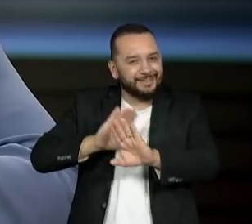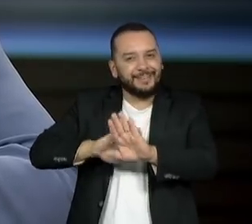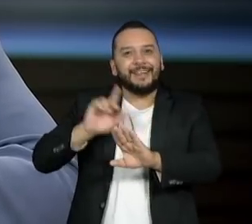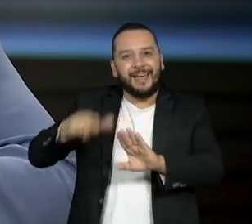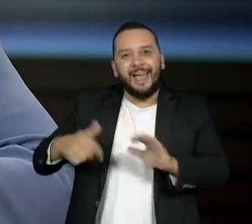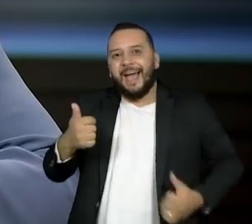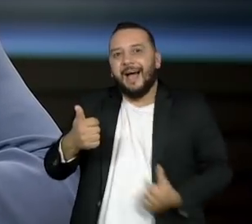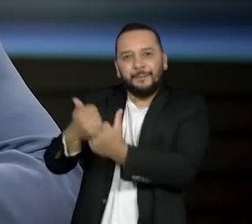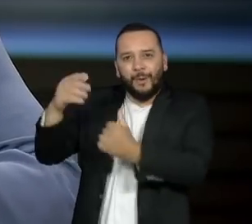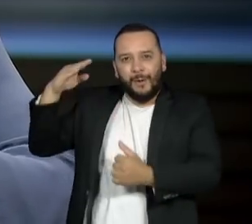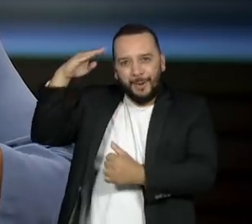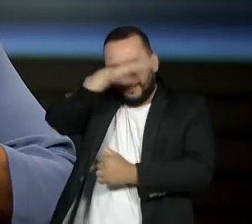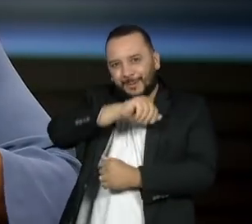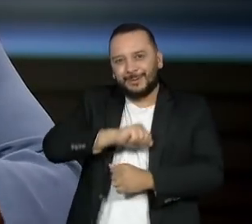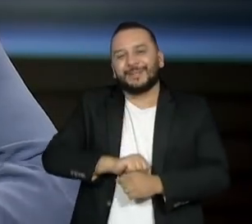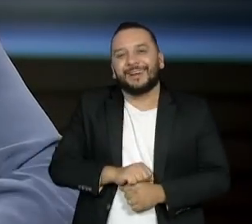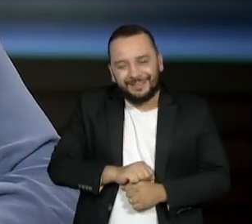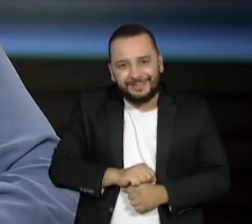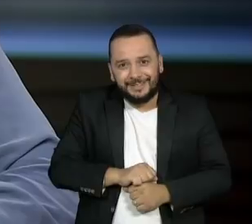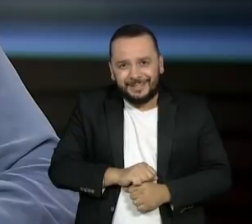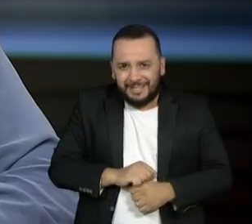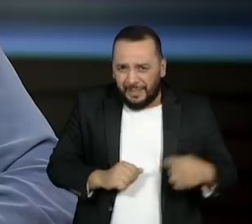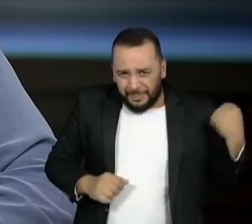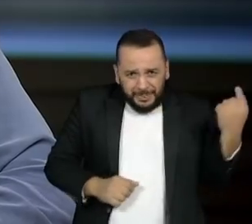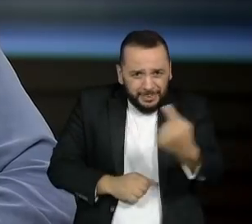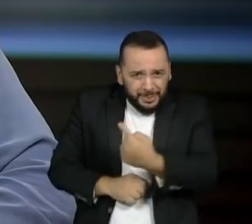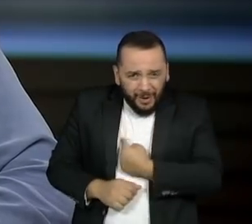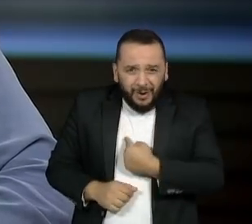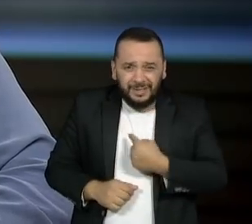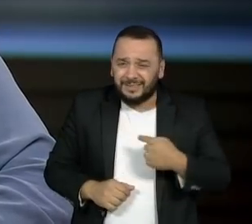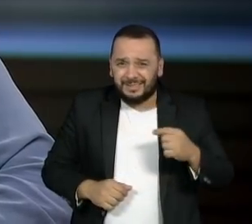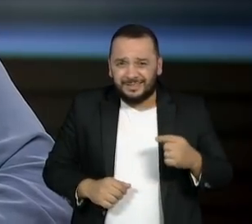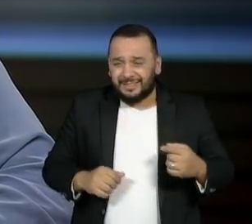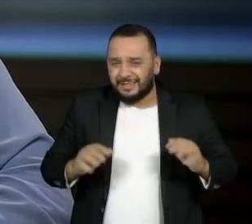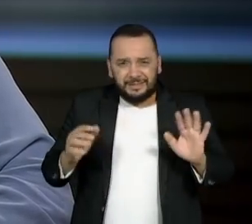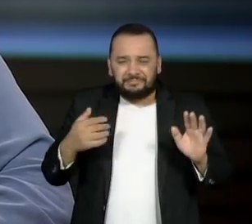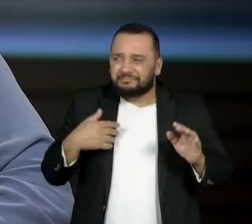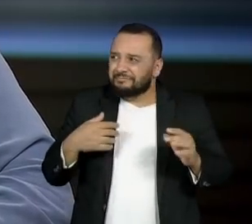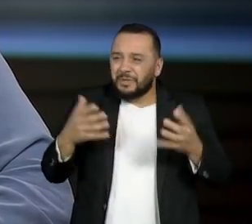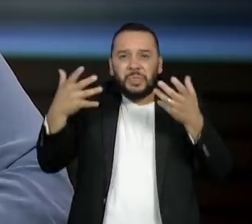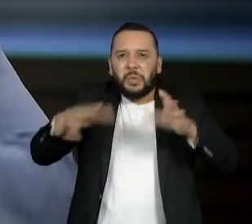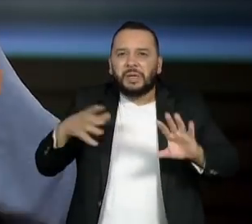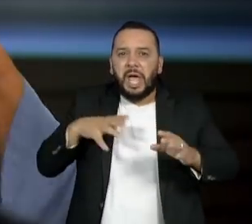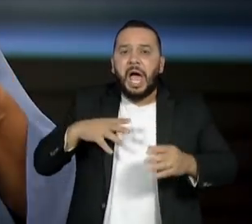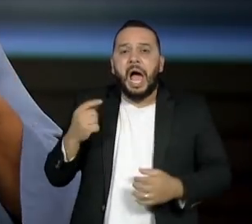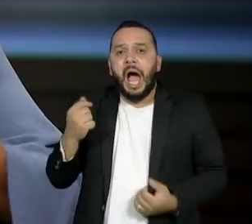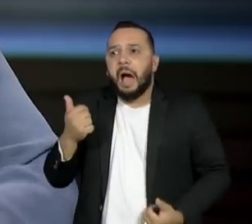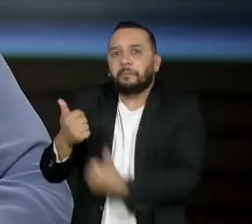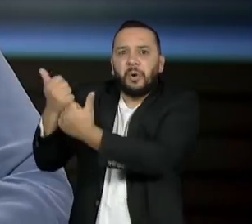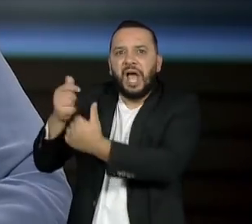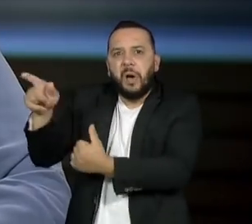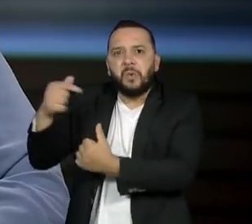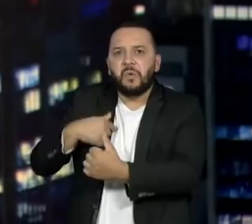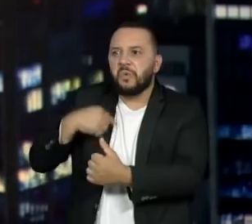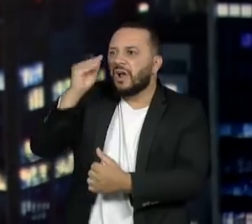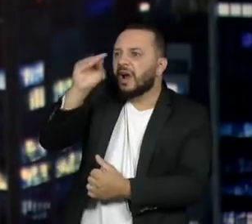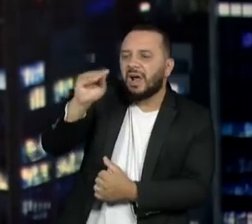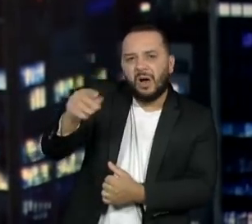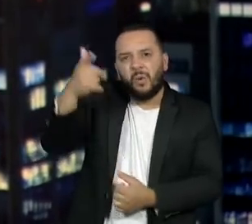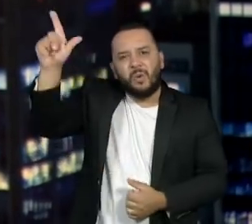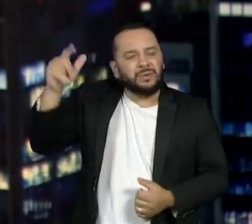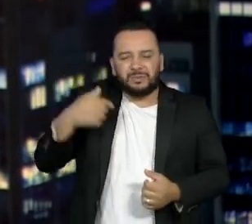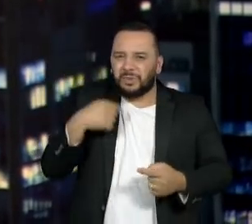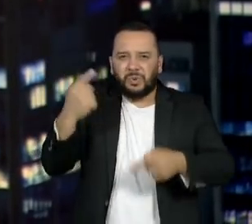disputa que não nos diz respeito. E isso não é da tradição do Itamaraty, esse tipo de alinhamento sistemático e muito incisivo. Já que você tocou nesse